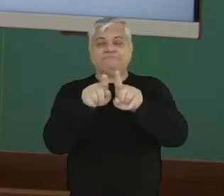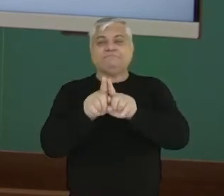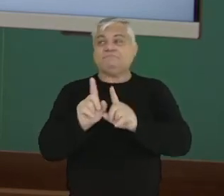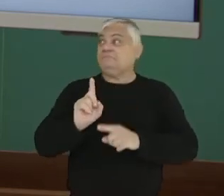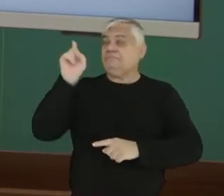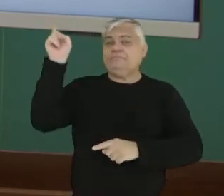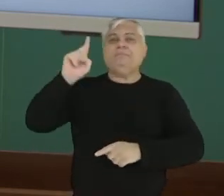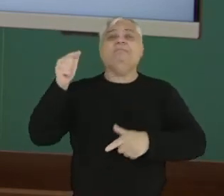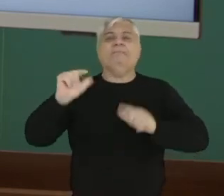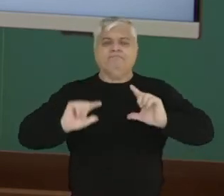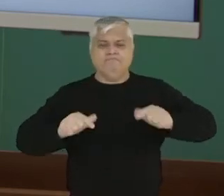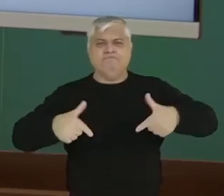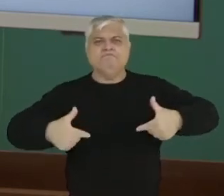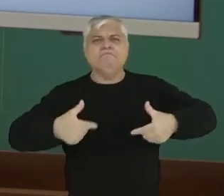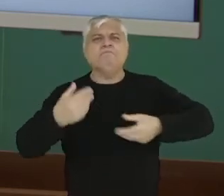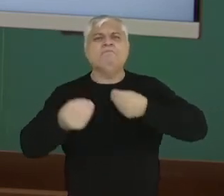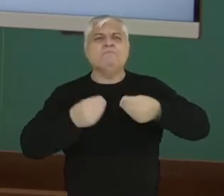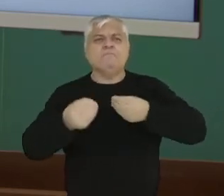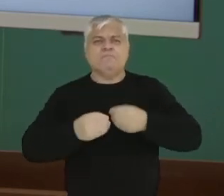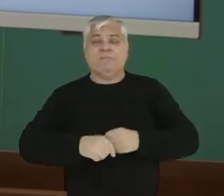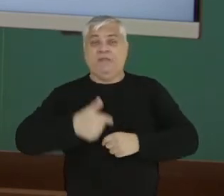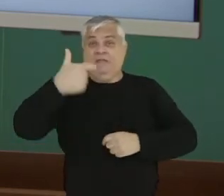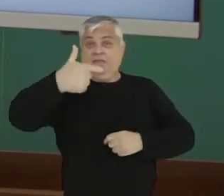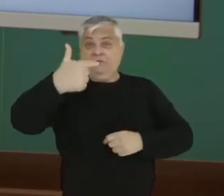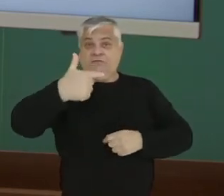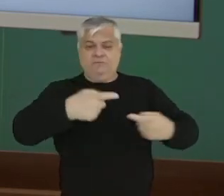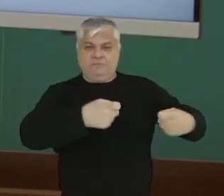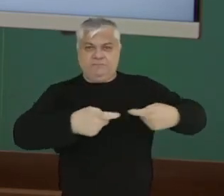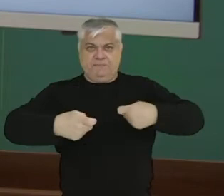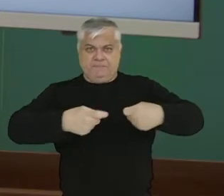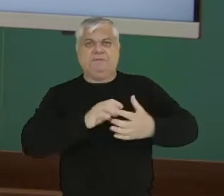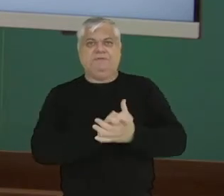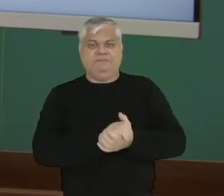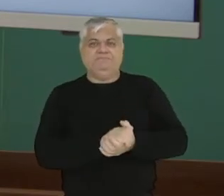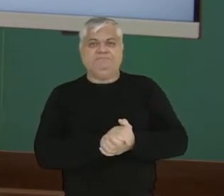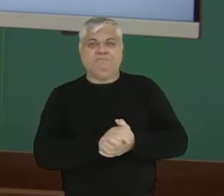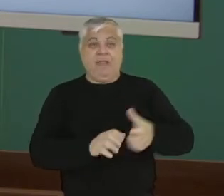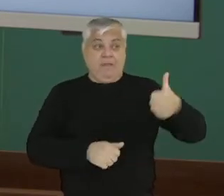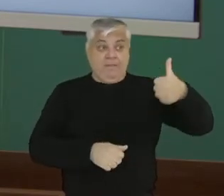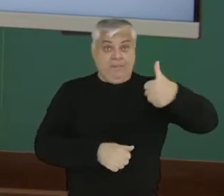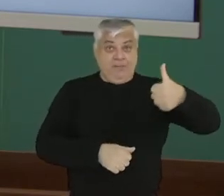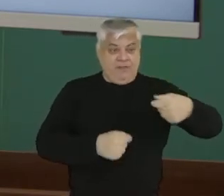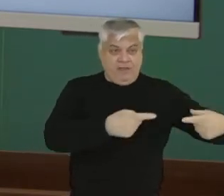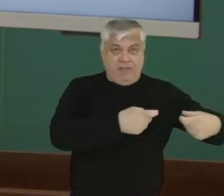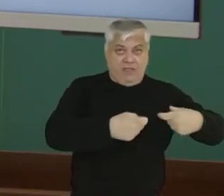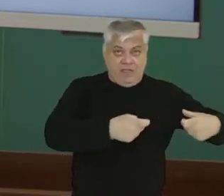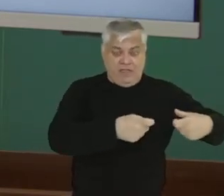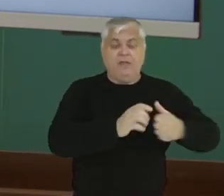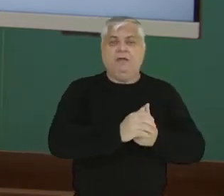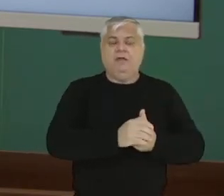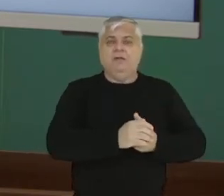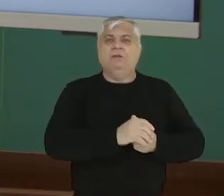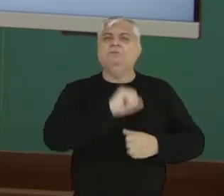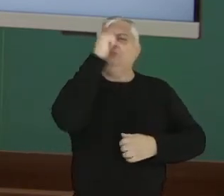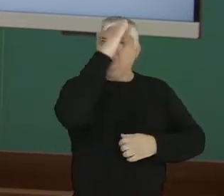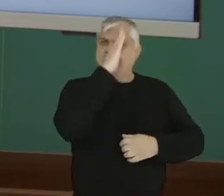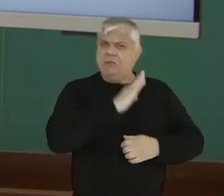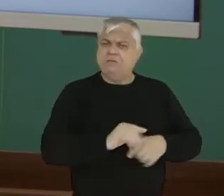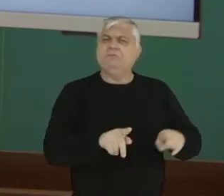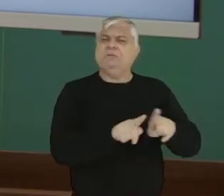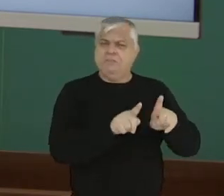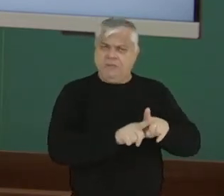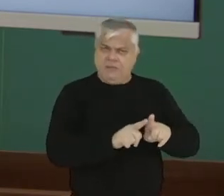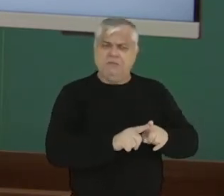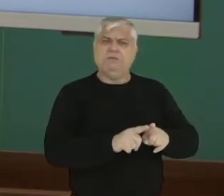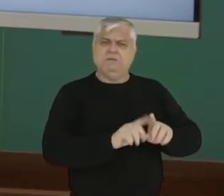Exército Brasileiro na Segunda Guerra Mundial. Durante a Primeira Guerra Mundial, o Exército Brasileiro também atuou,